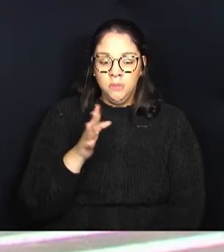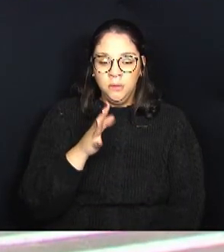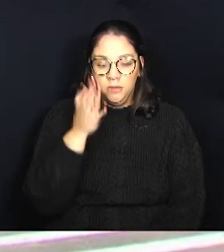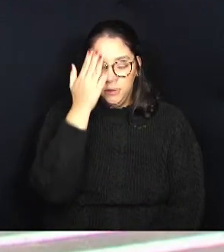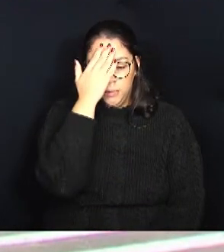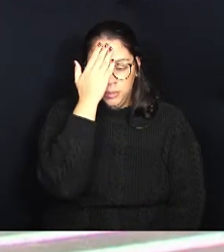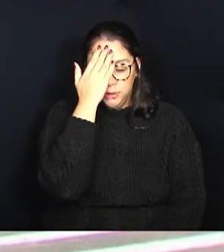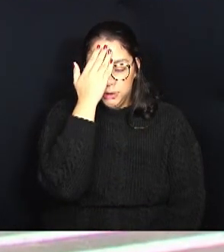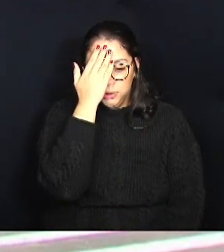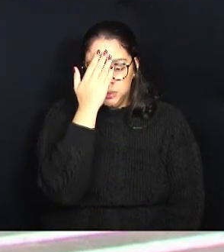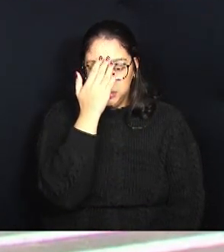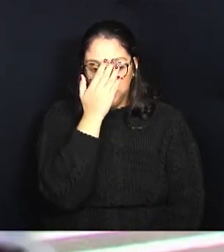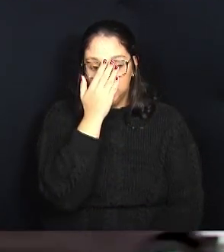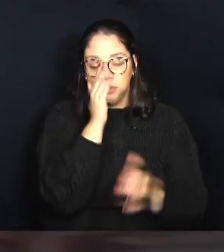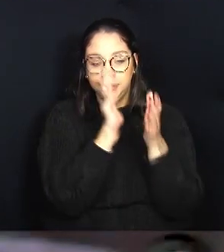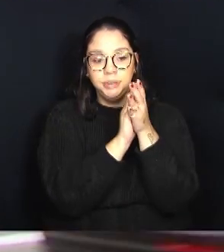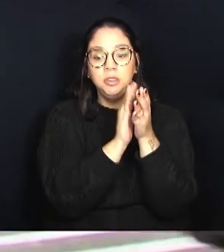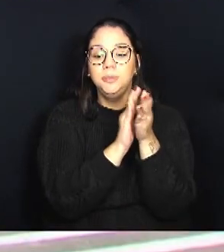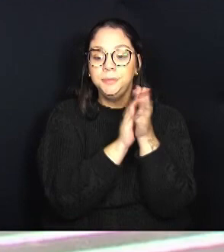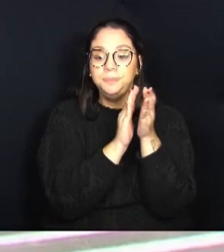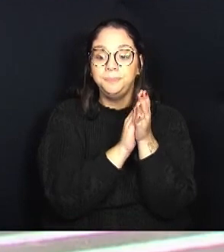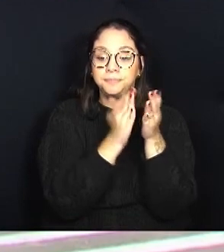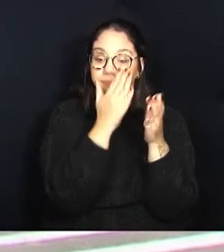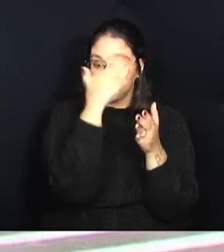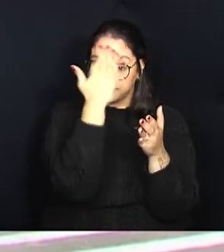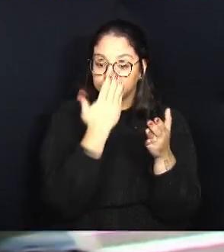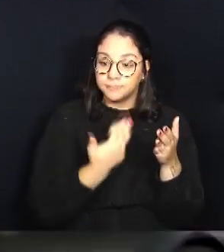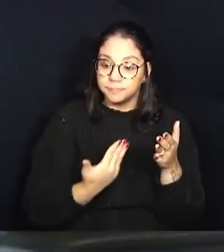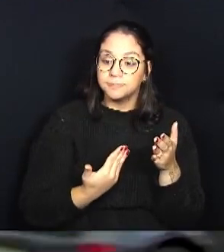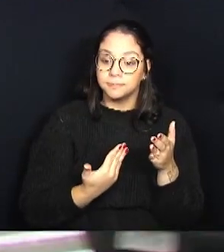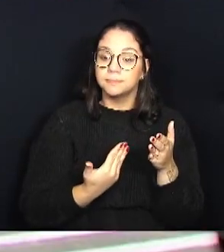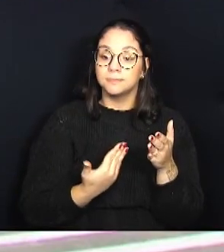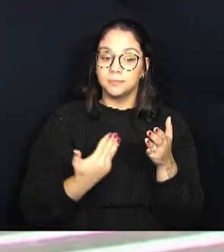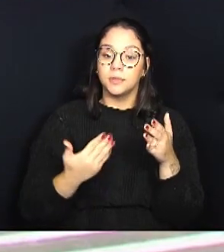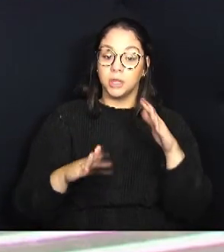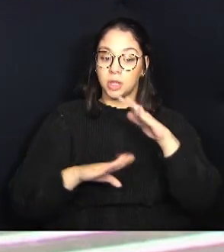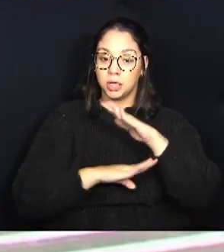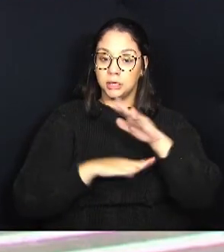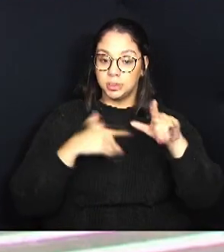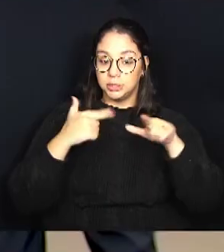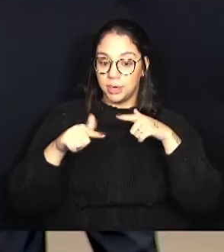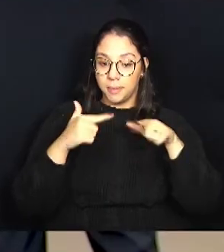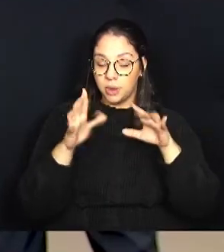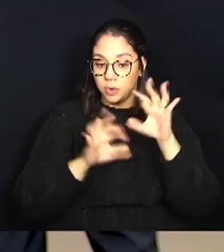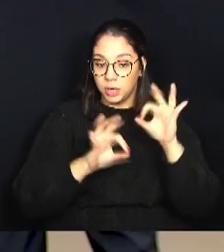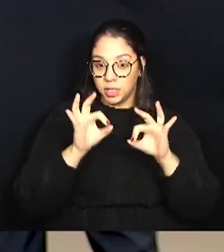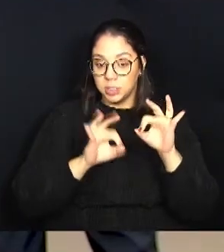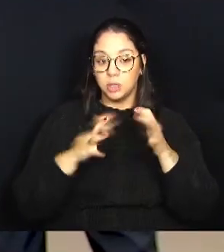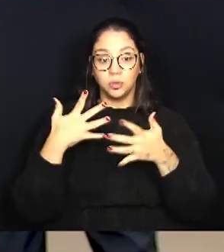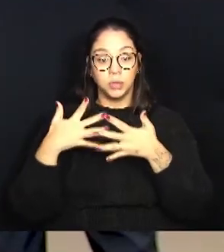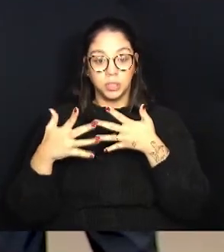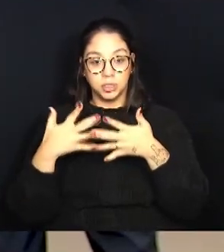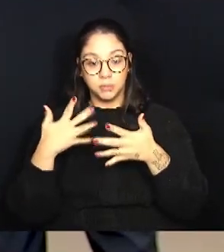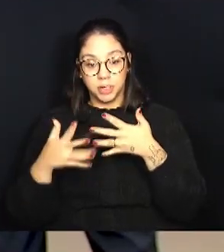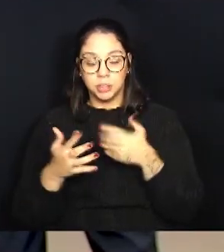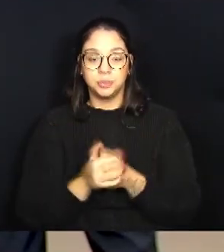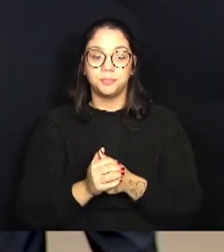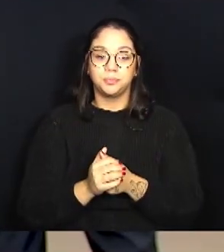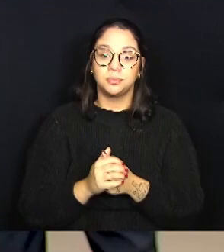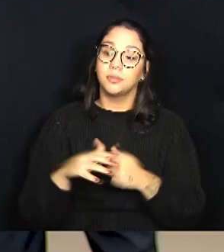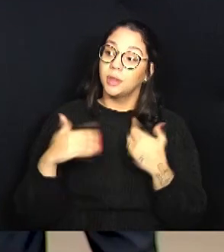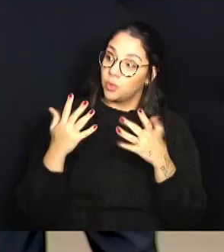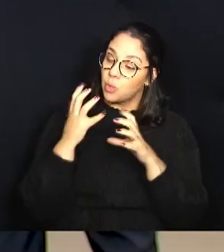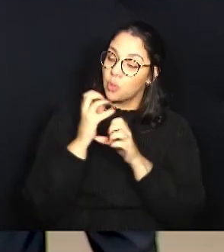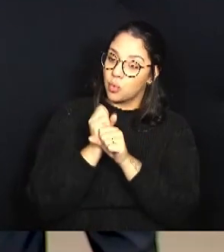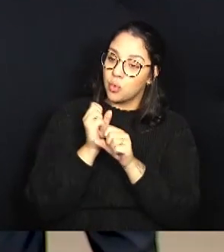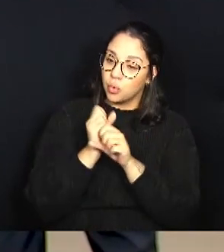de louvor para a Câmara de Campinas por seu trabalho organizado e transparente. E as nossas contas, graças a Deus, não